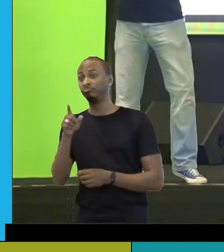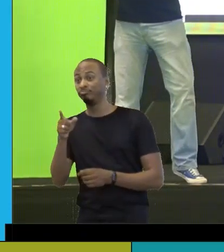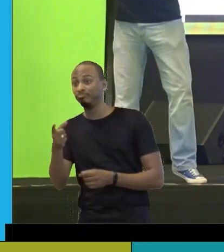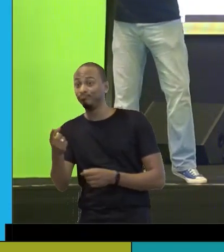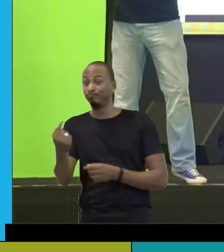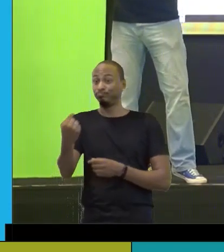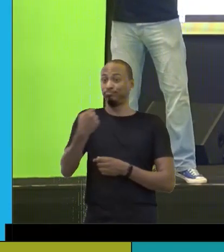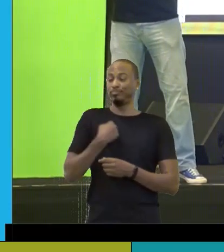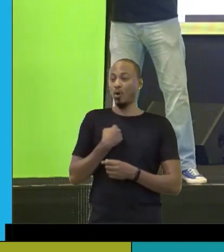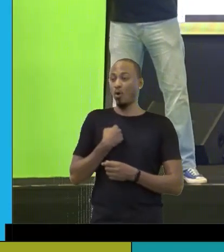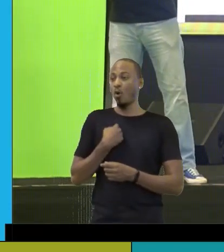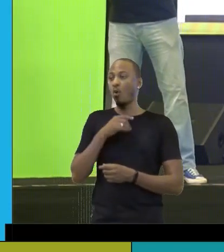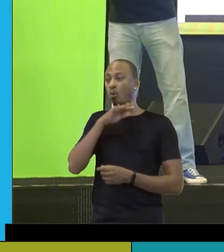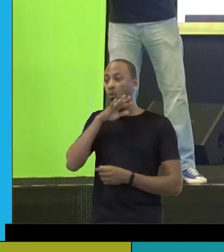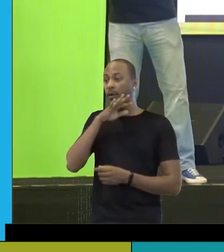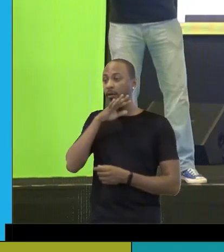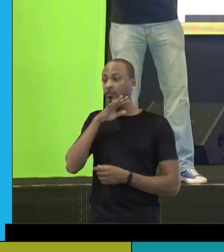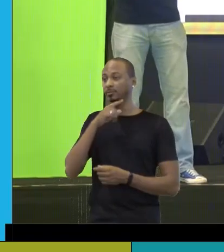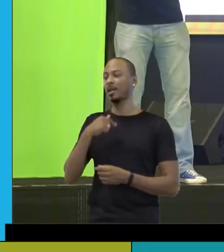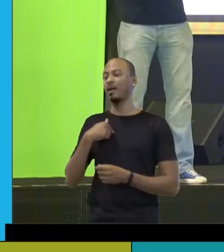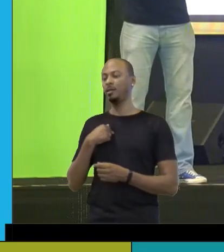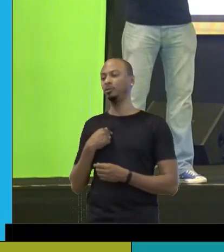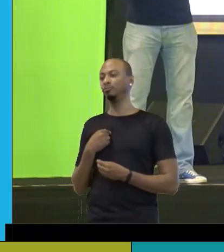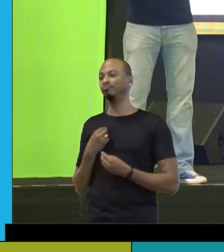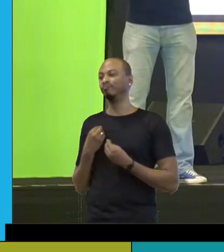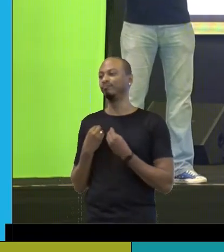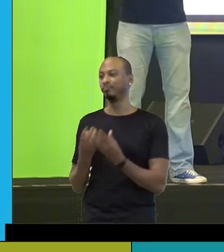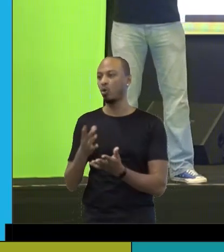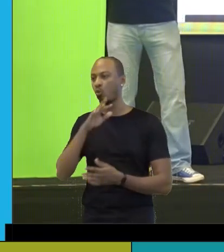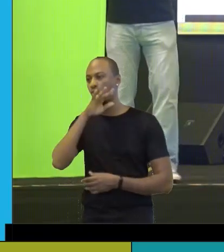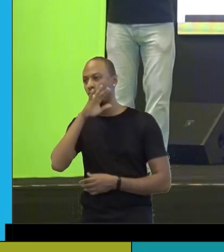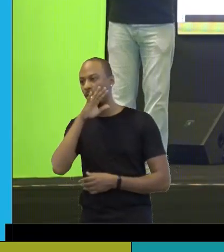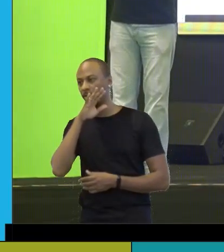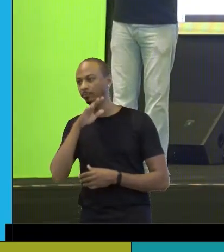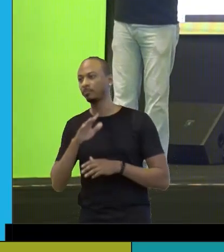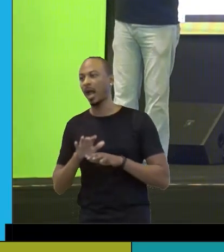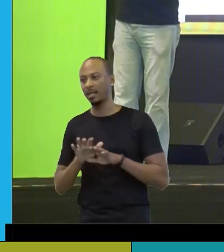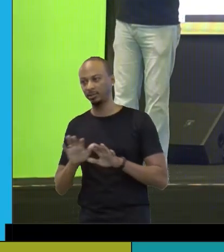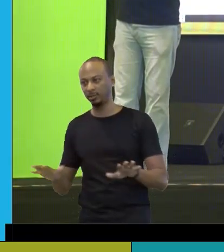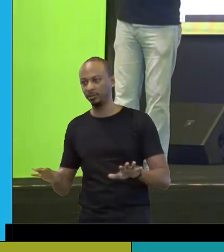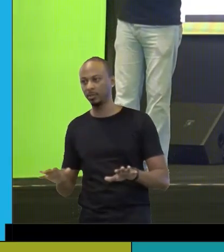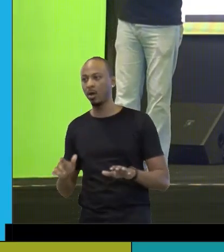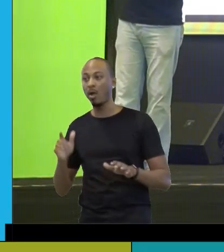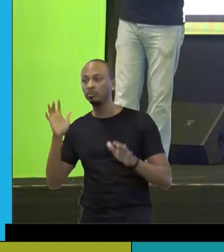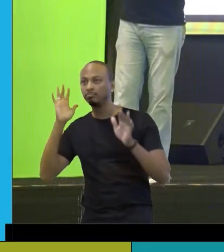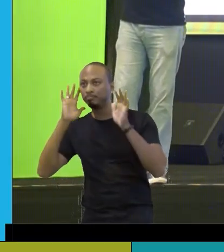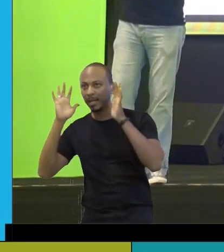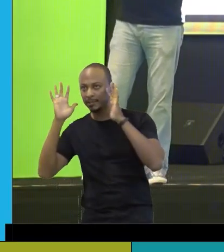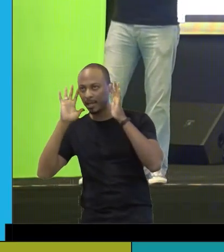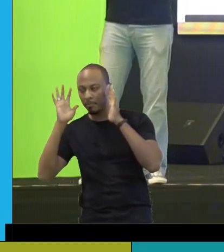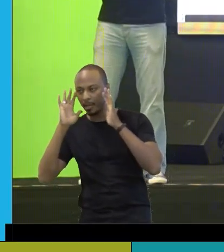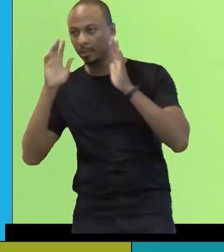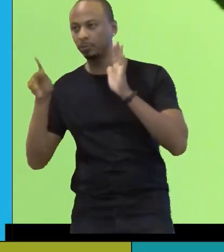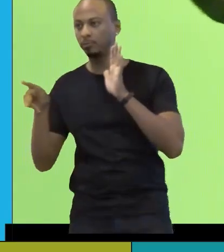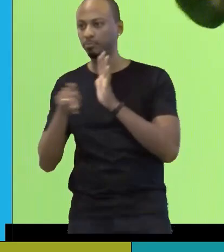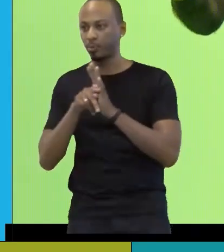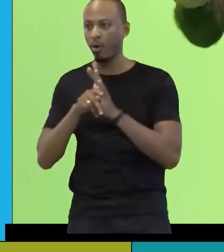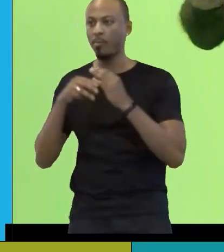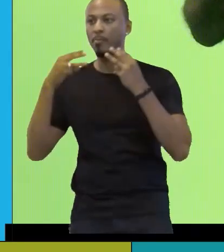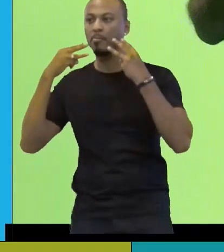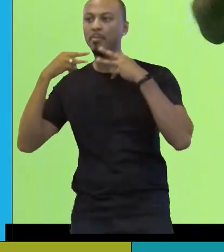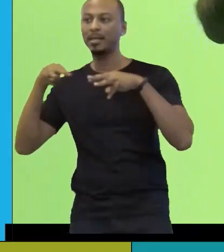daquela relação. Não tendo vantagens para extrair, por que deveria eu perder meu tempo agindo de